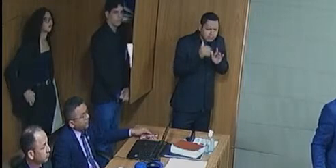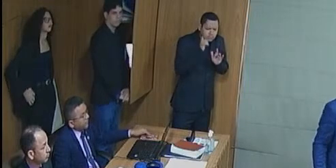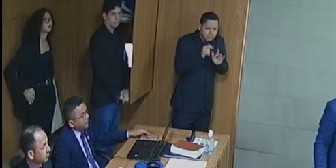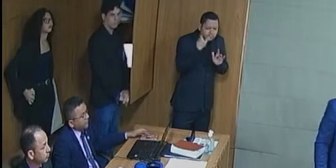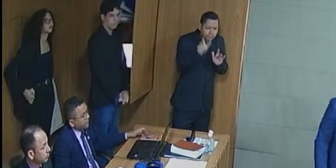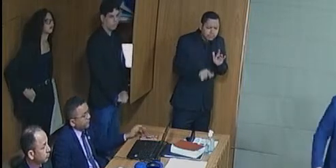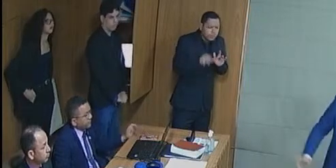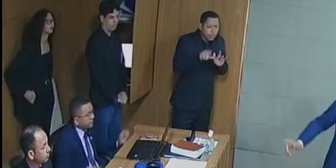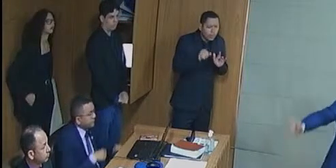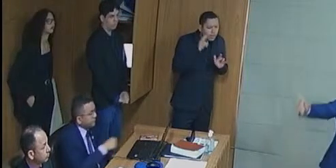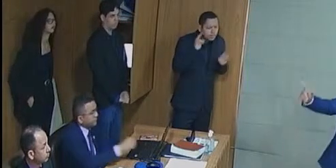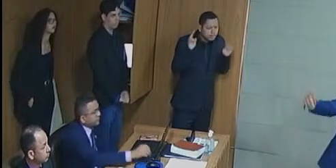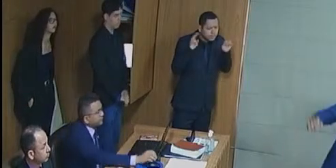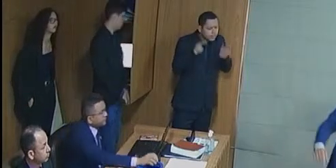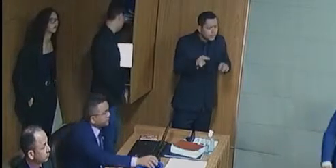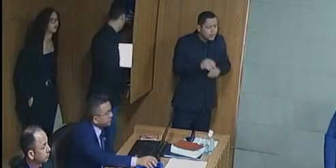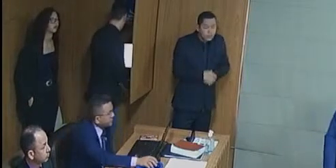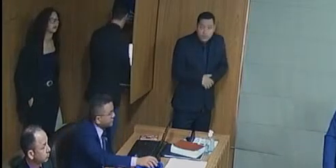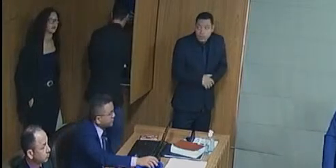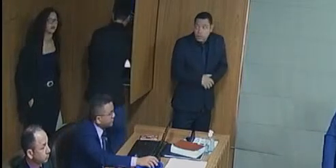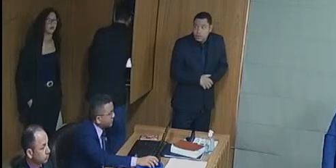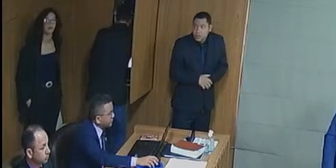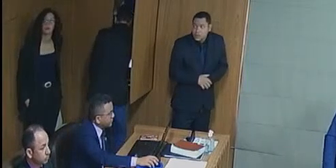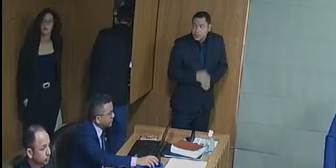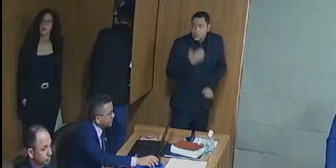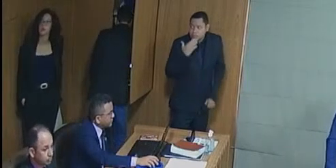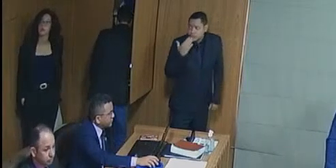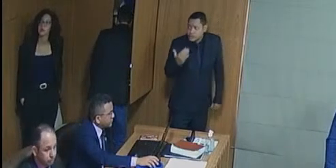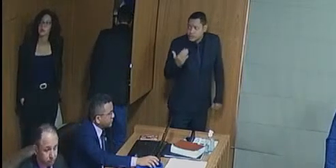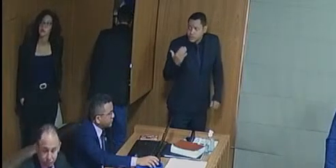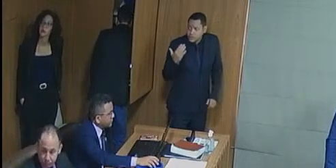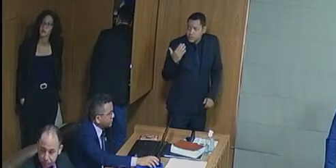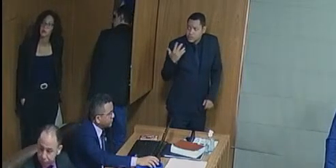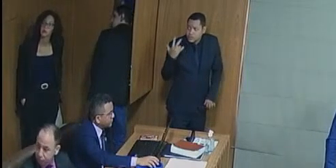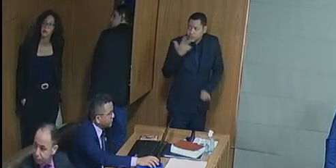da força do amor peço a ti que coloque na tela por